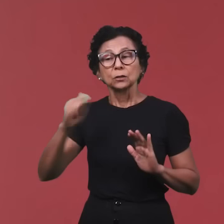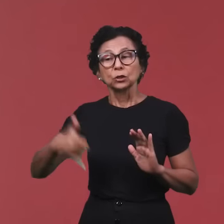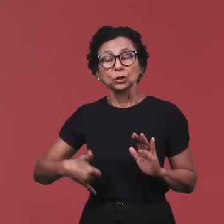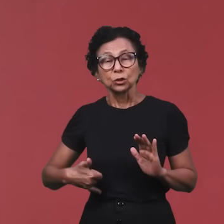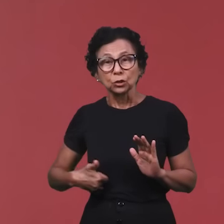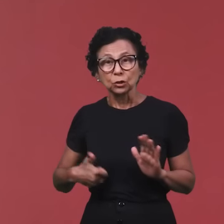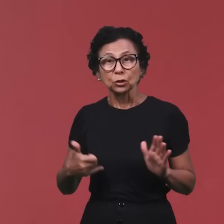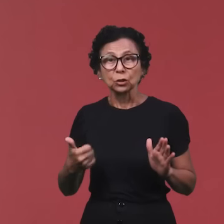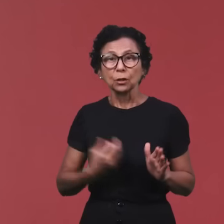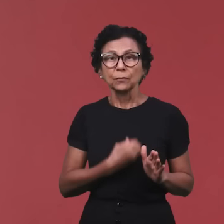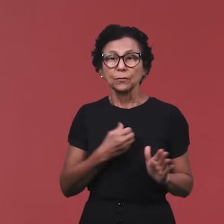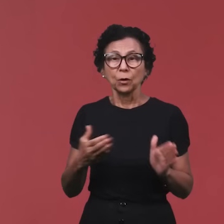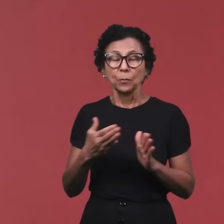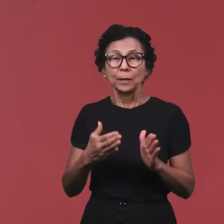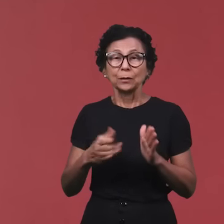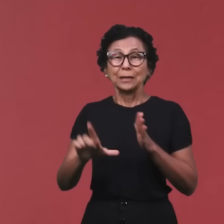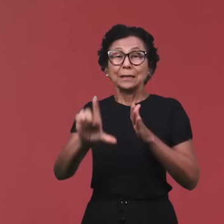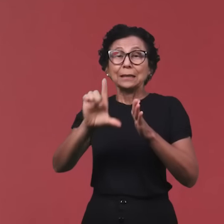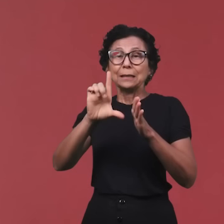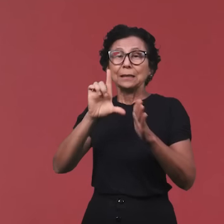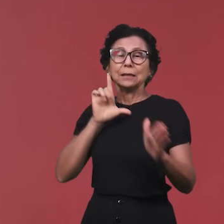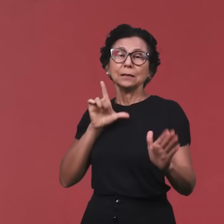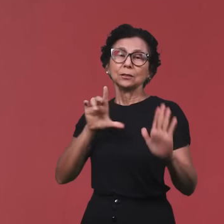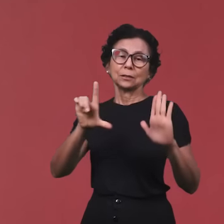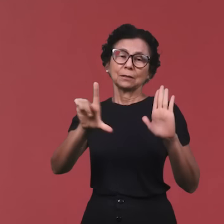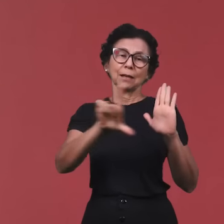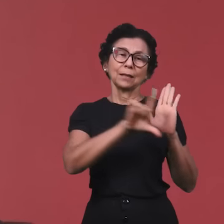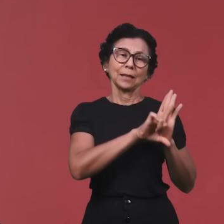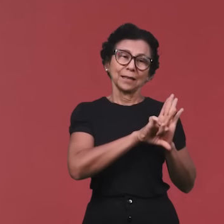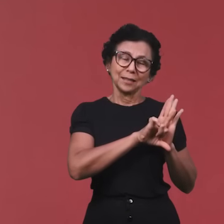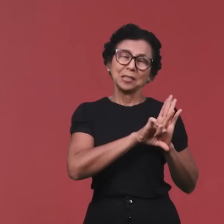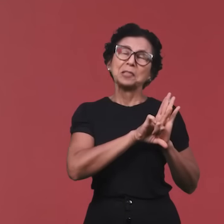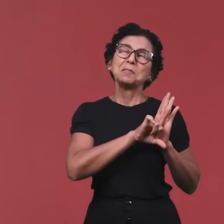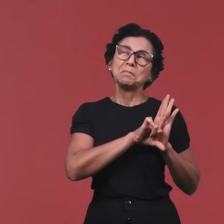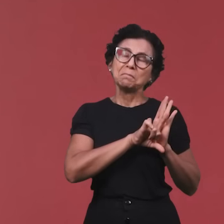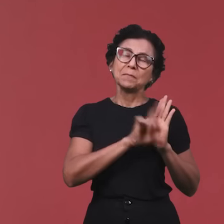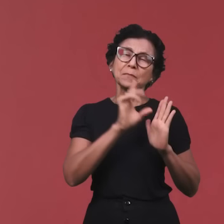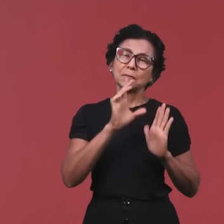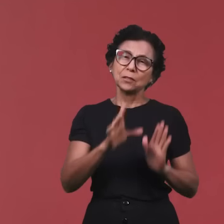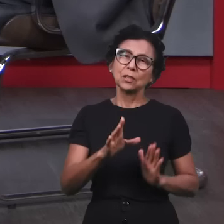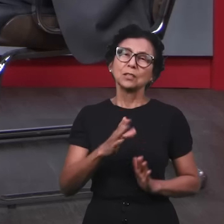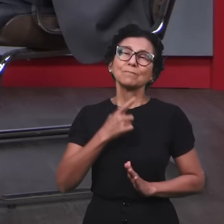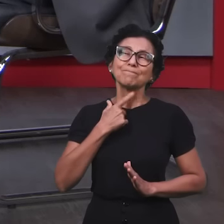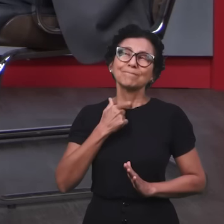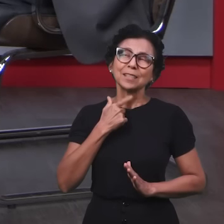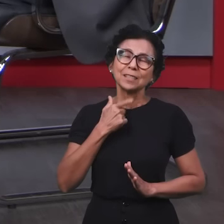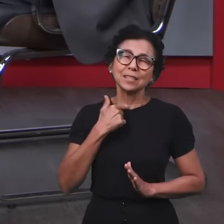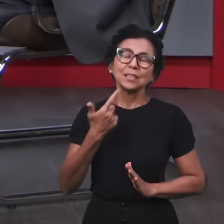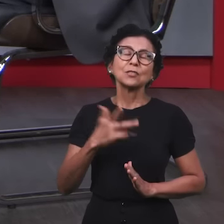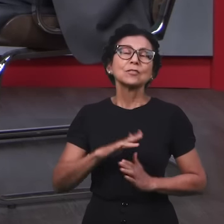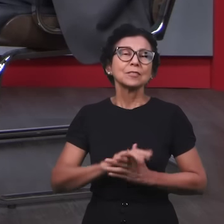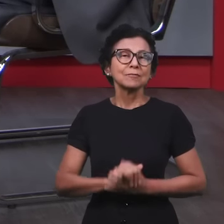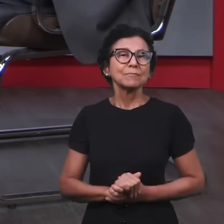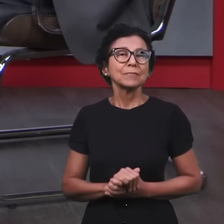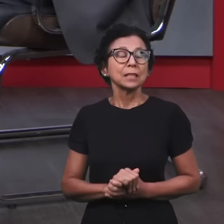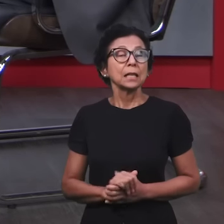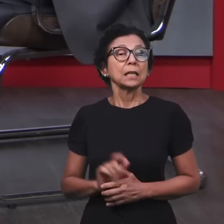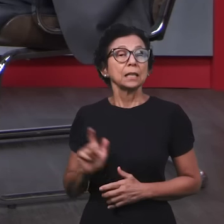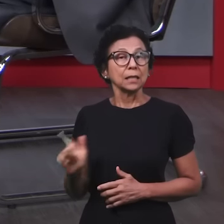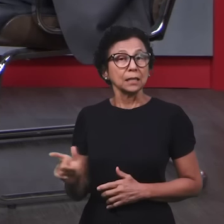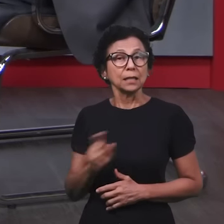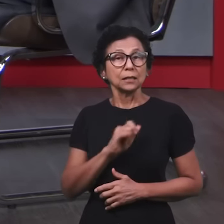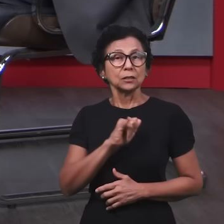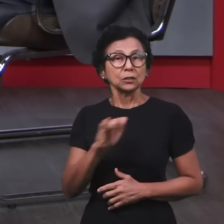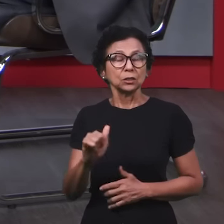já alcançou isso que ele gostaria que fosse gravado antes de tudo. E ele usa a expressão redentor, né? Redentor. Ele